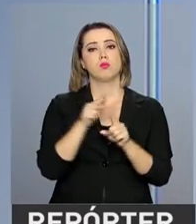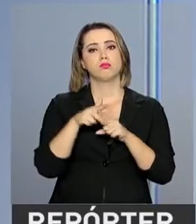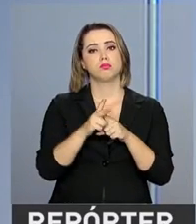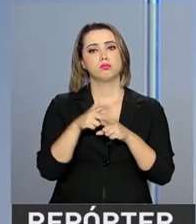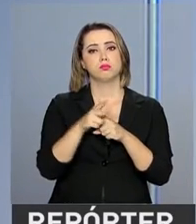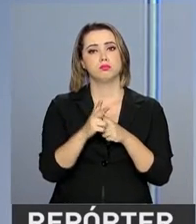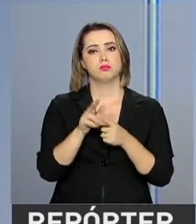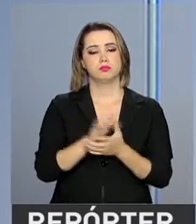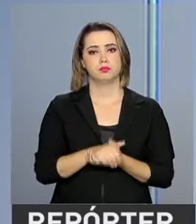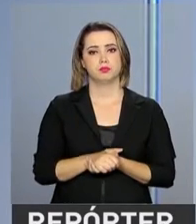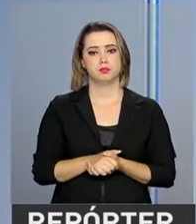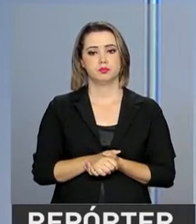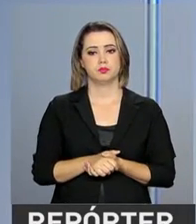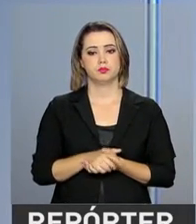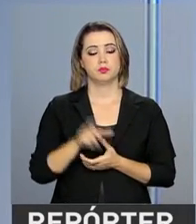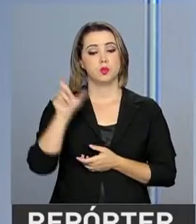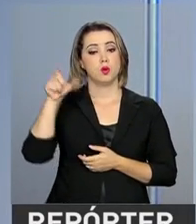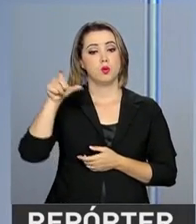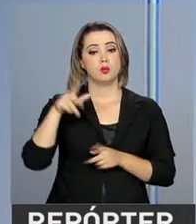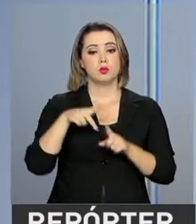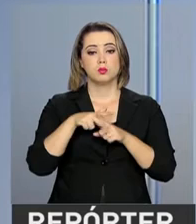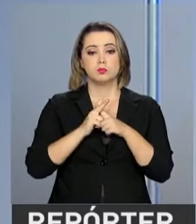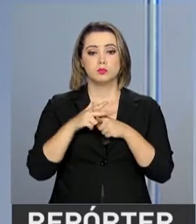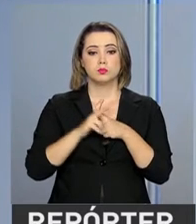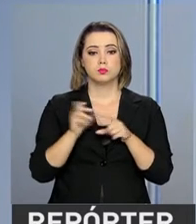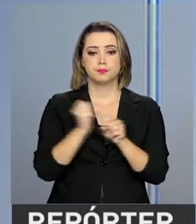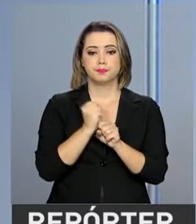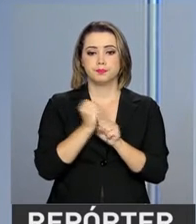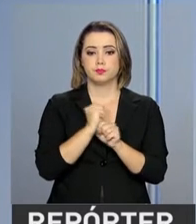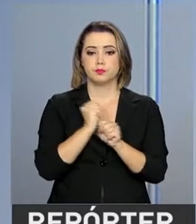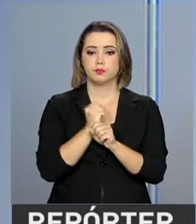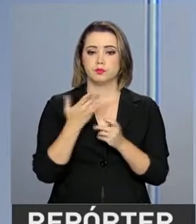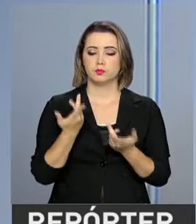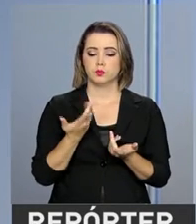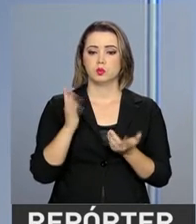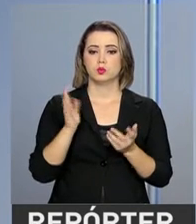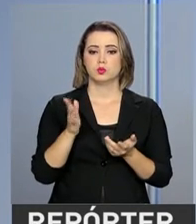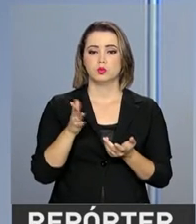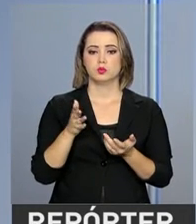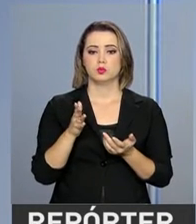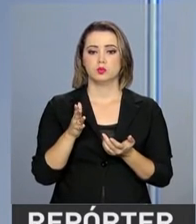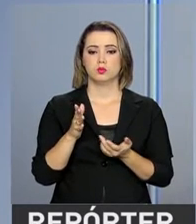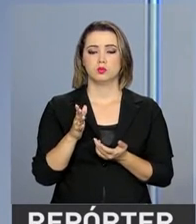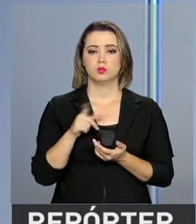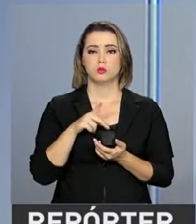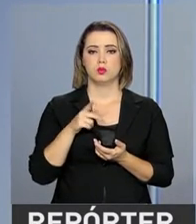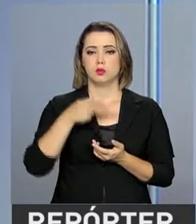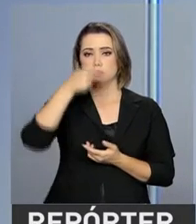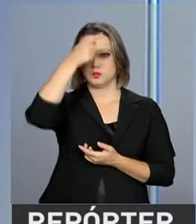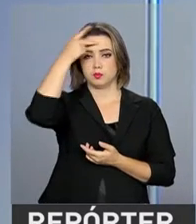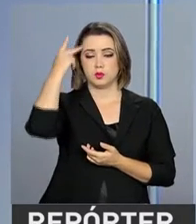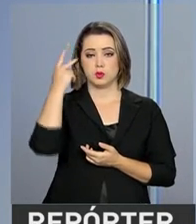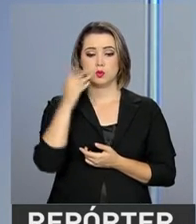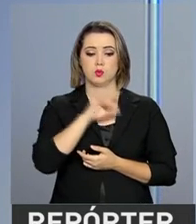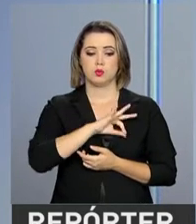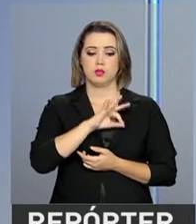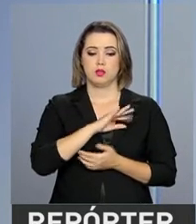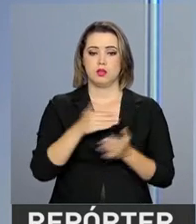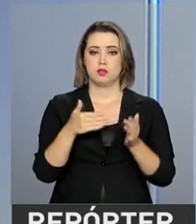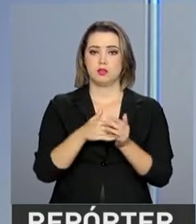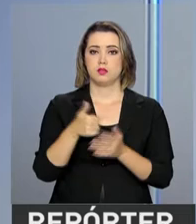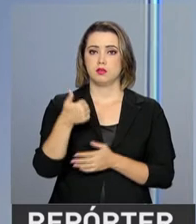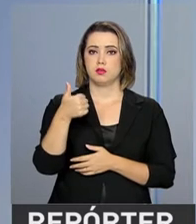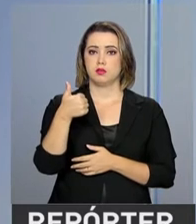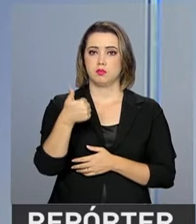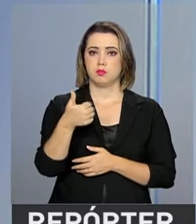o cartão reforma significa que aquele originalmente nos alunos um dado para aqueles que ganham até 1.800 reais mas a câmera uma